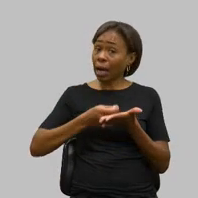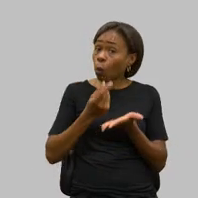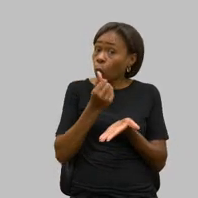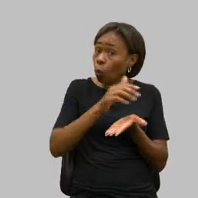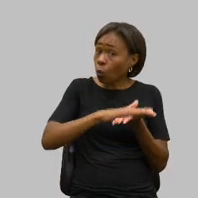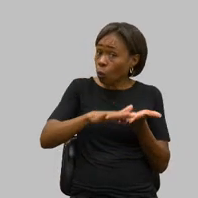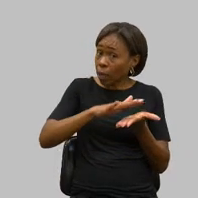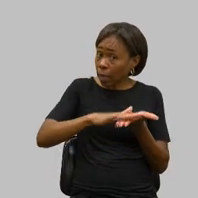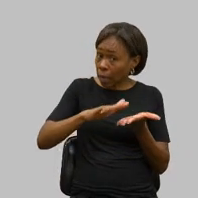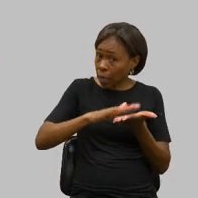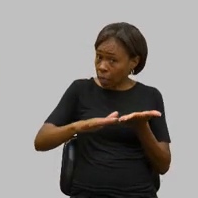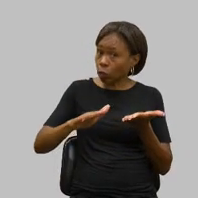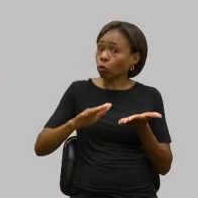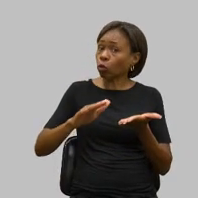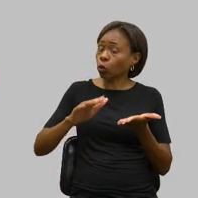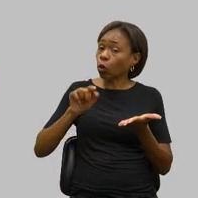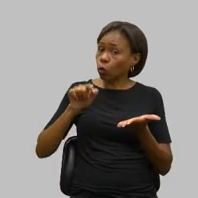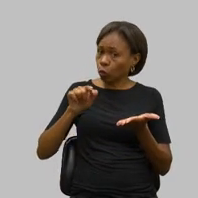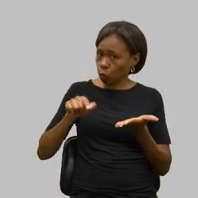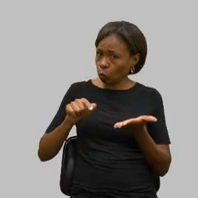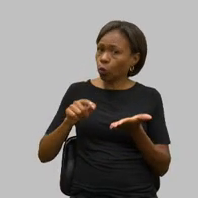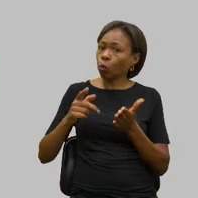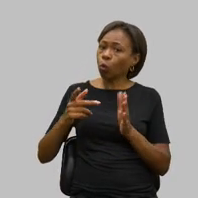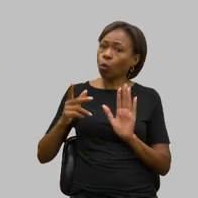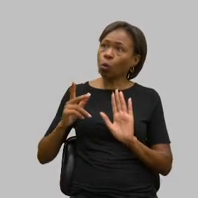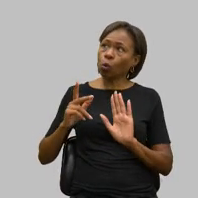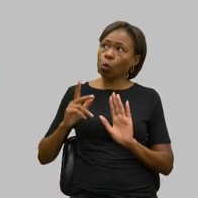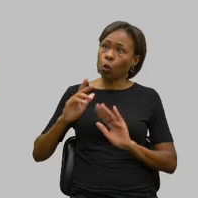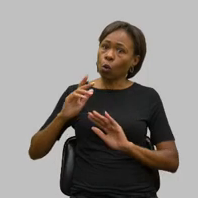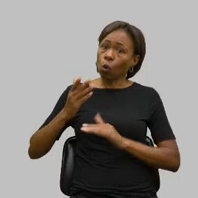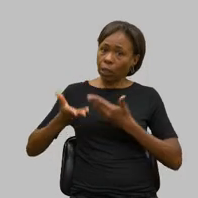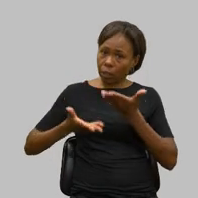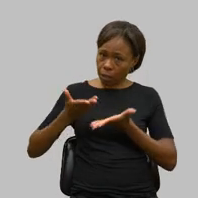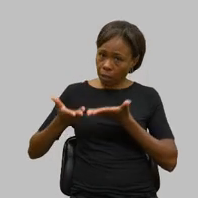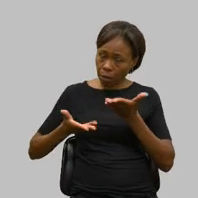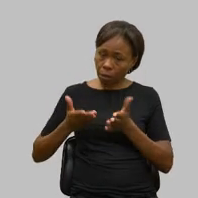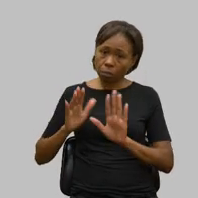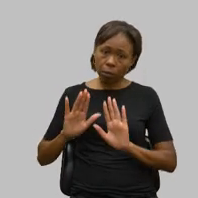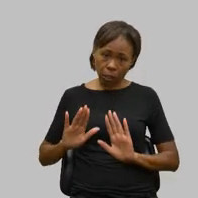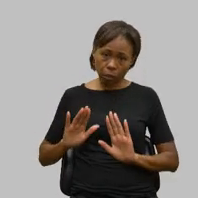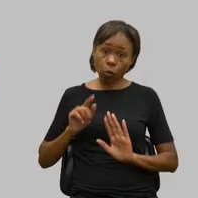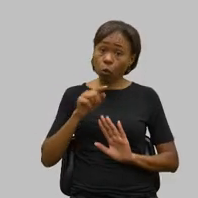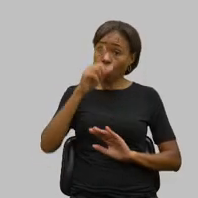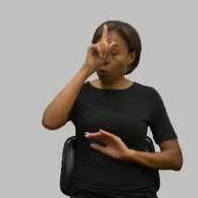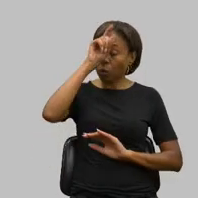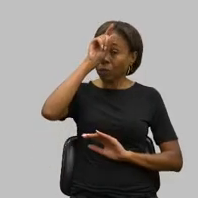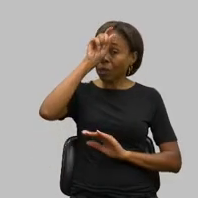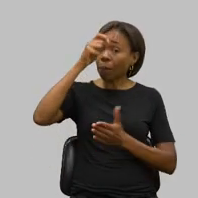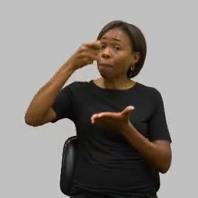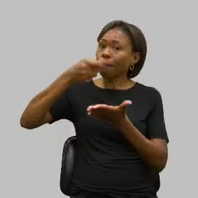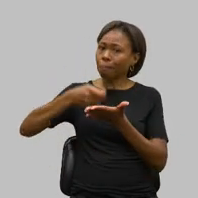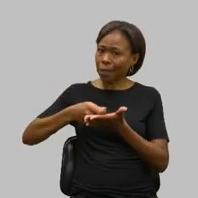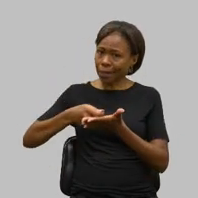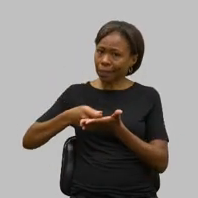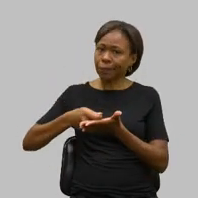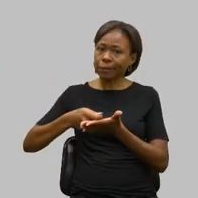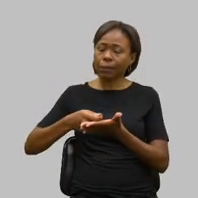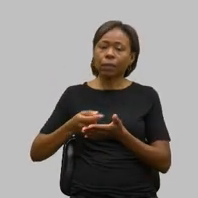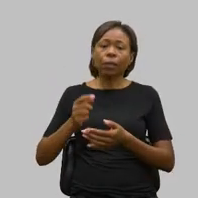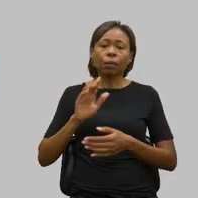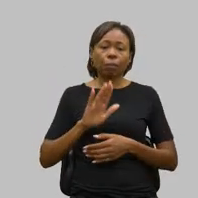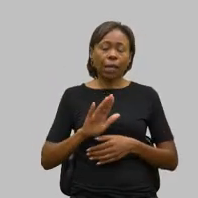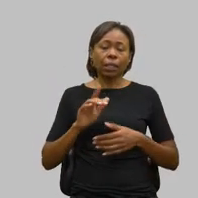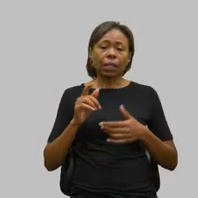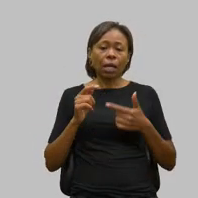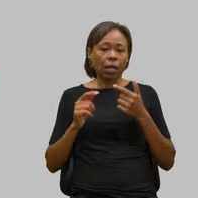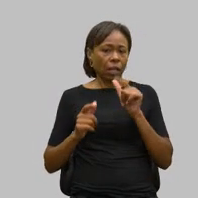paga. Então, o hospital tem que arrumar emenda dos deputados para poder fazer isso. Na próstata, os